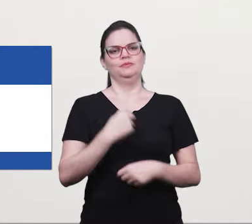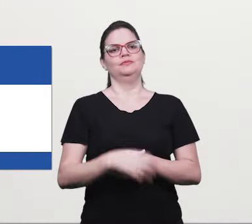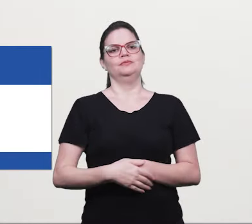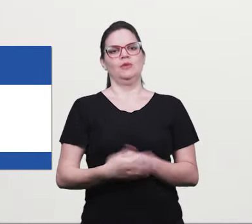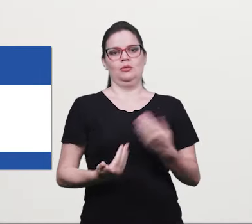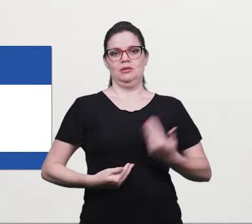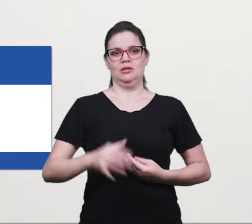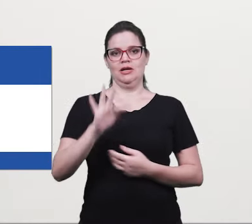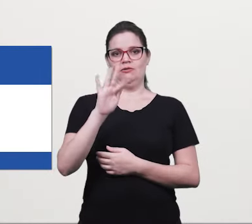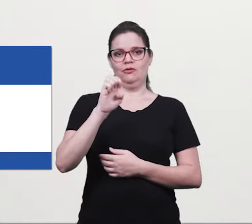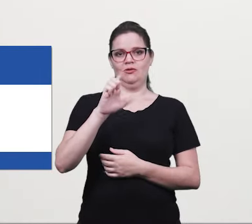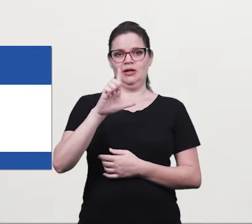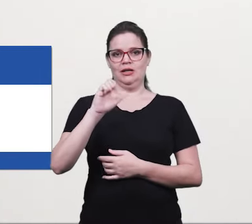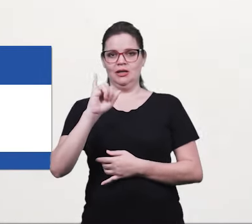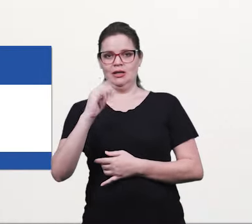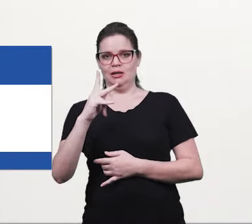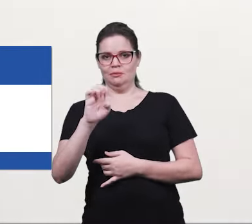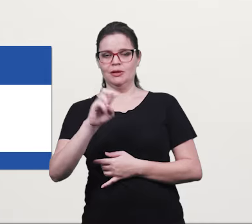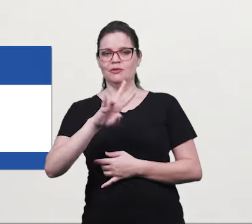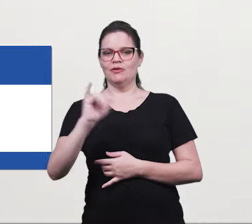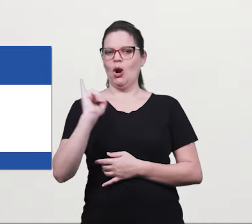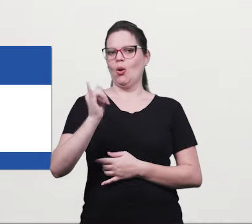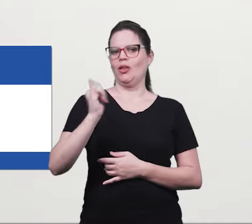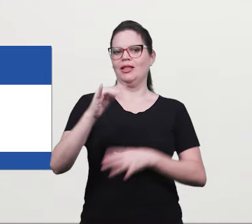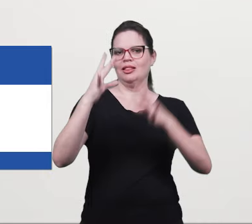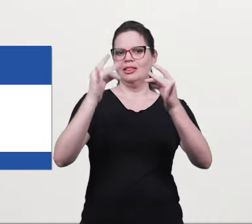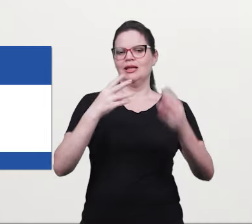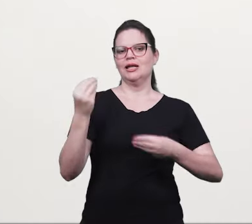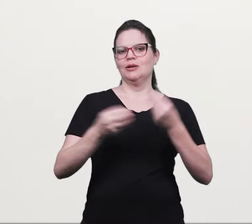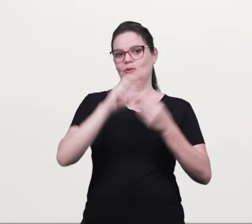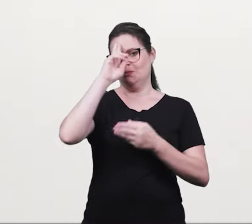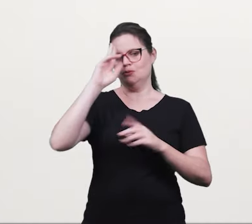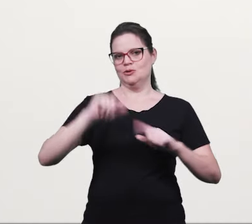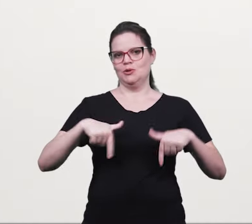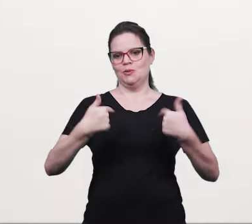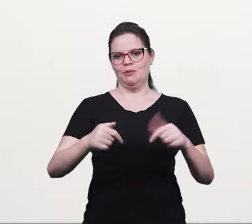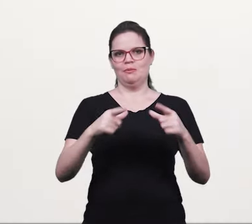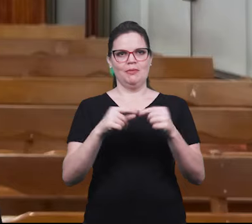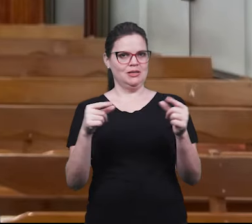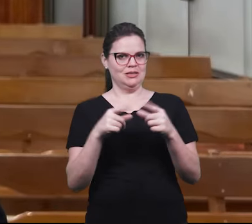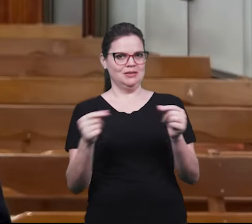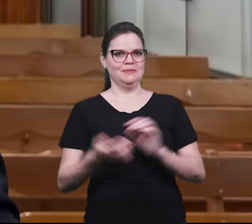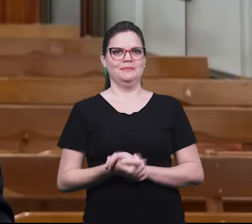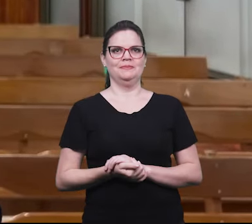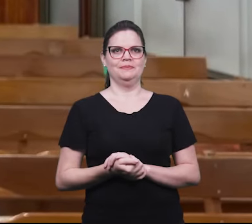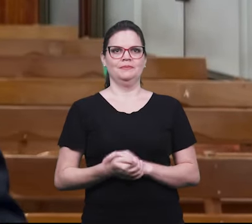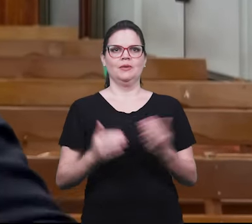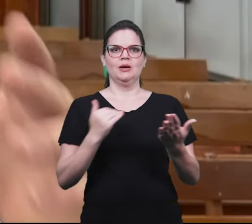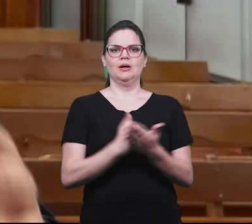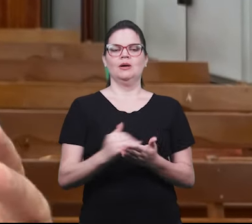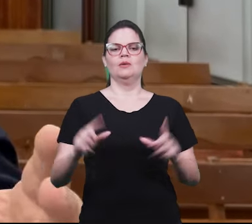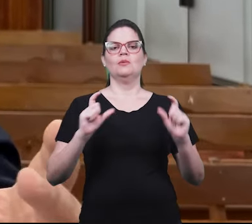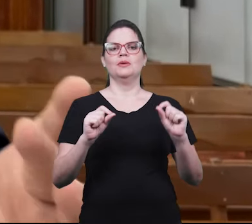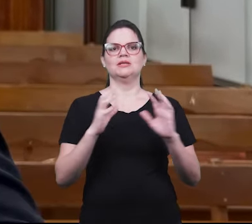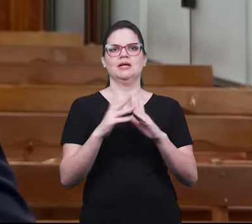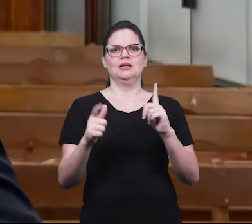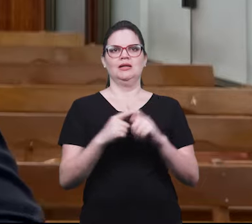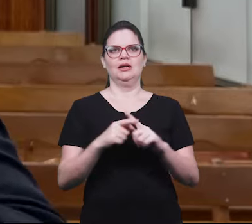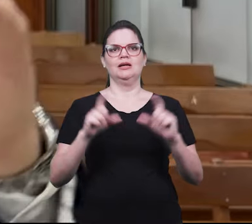Felipe irá nos contar com mais detalhes as maravilhas que o Senhor tem operado ali em Brasília vamos começar pela igreja de Unaí